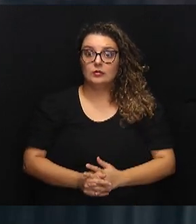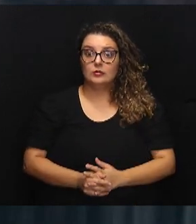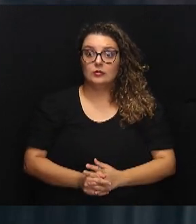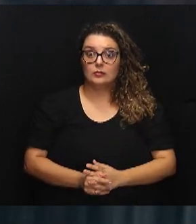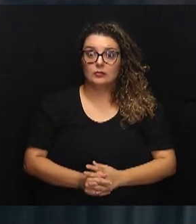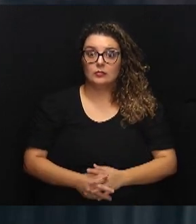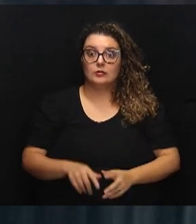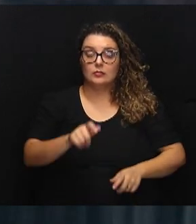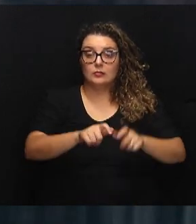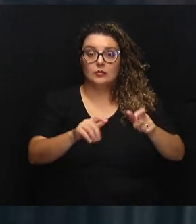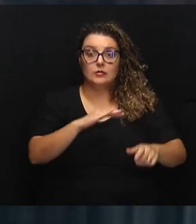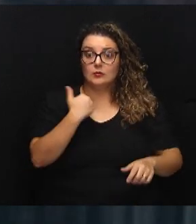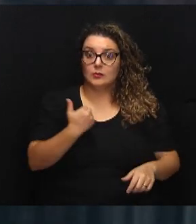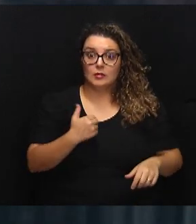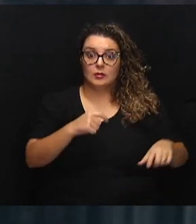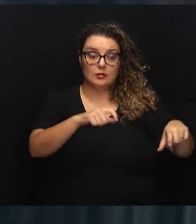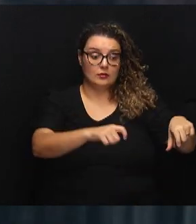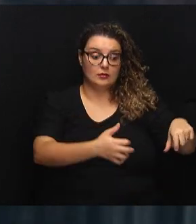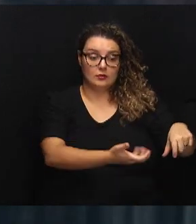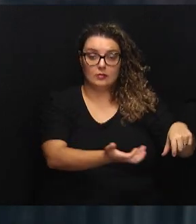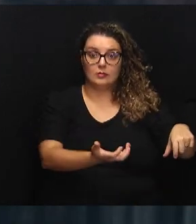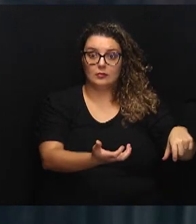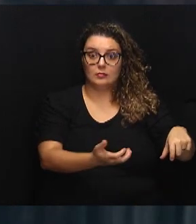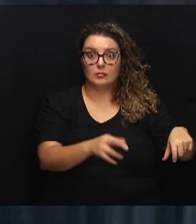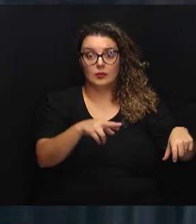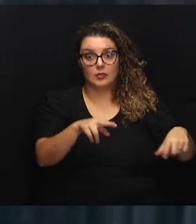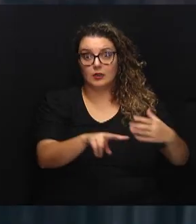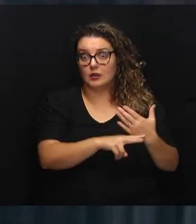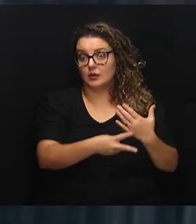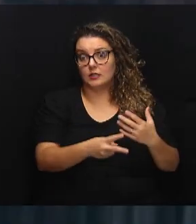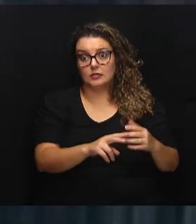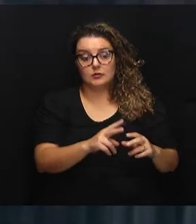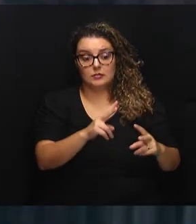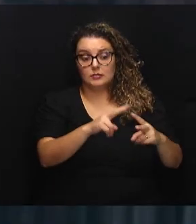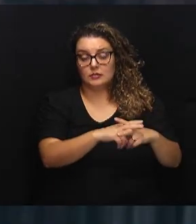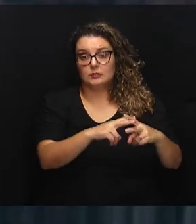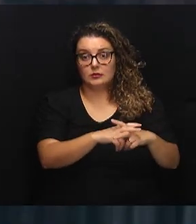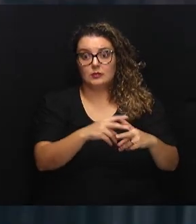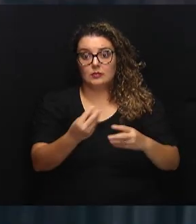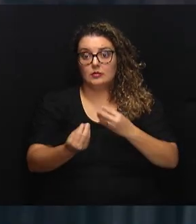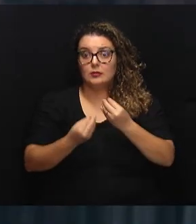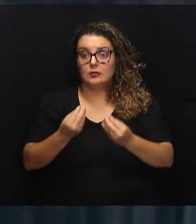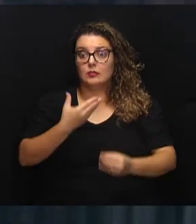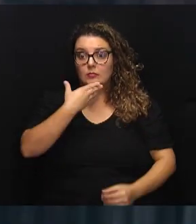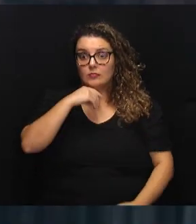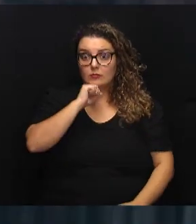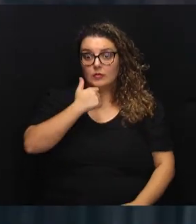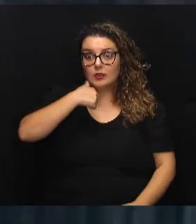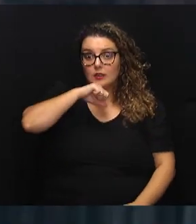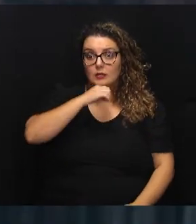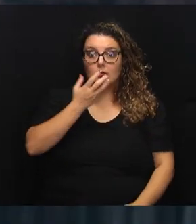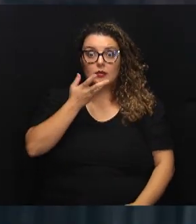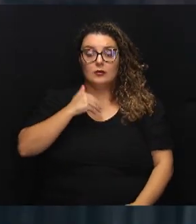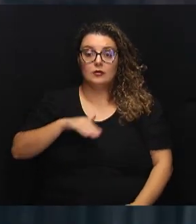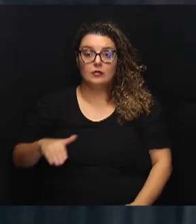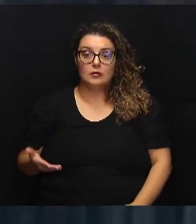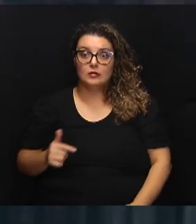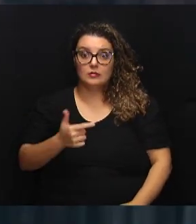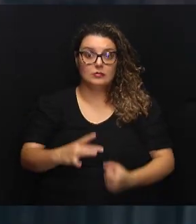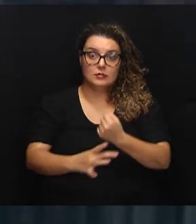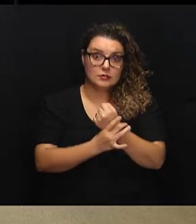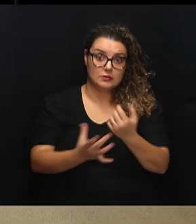morrendo na porta dos estádios por conta de briga. É complicado, como que o pai vai levar um filho criança, sendo que não tem